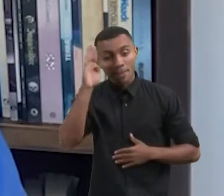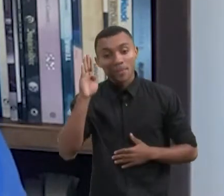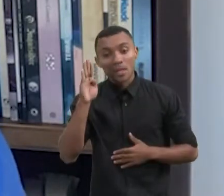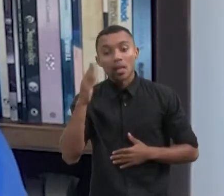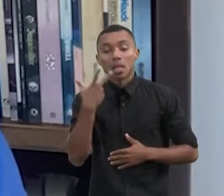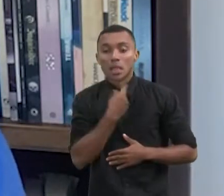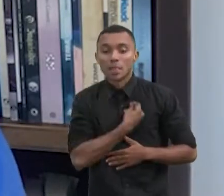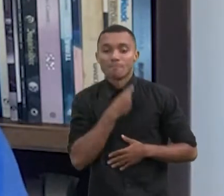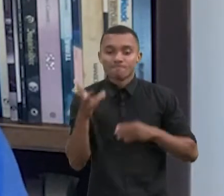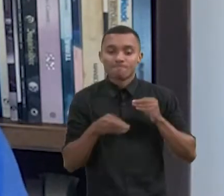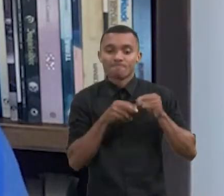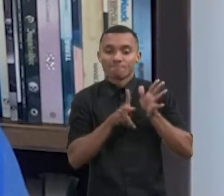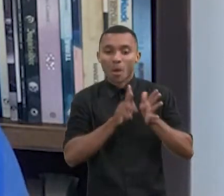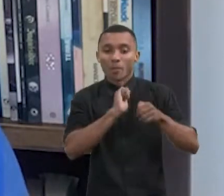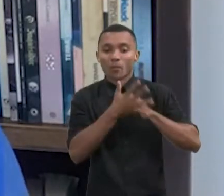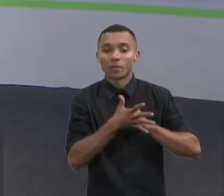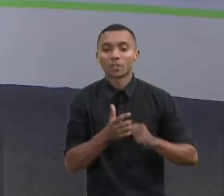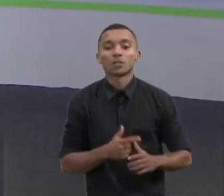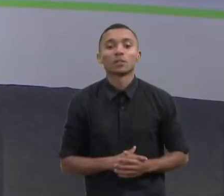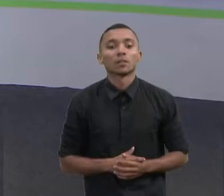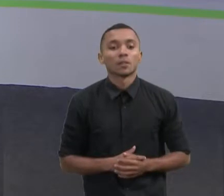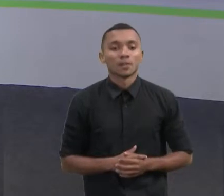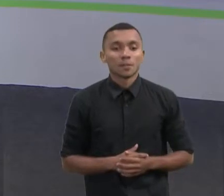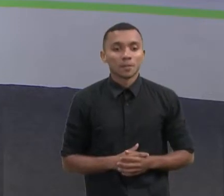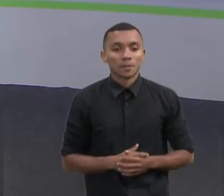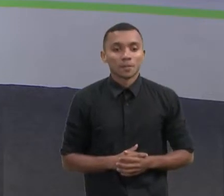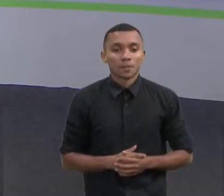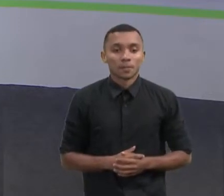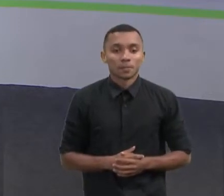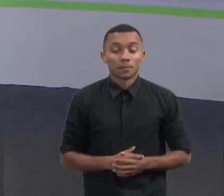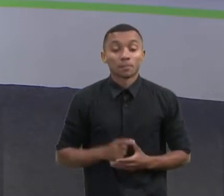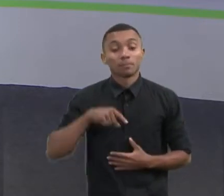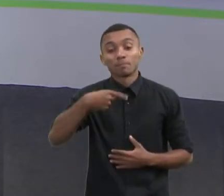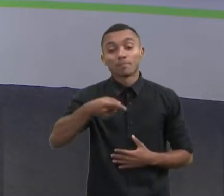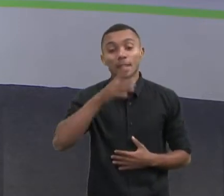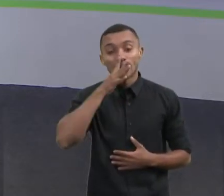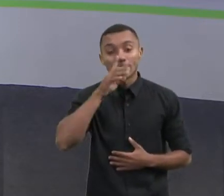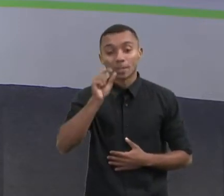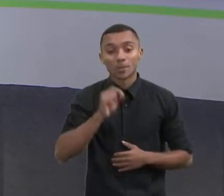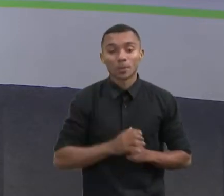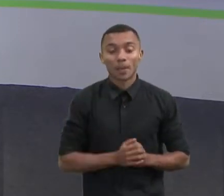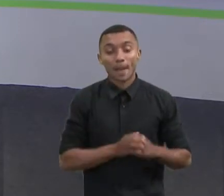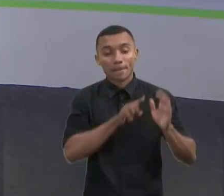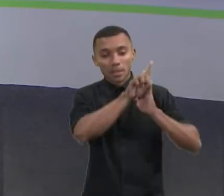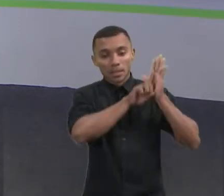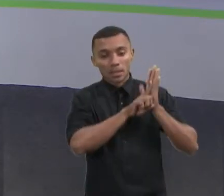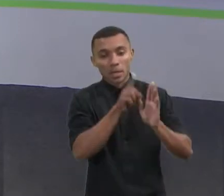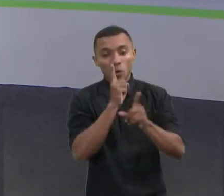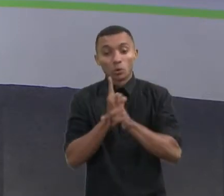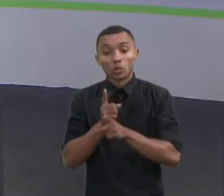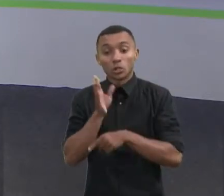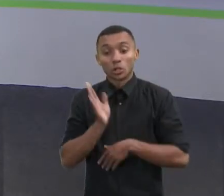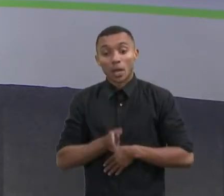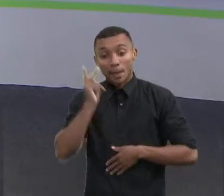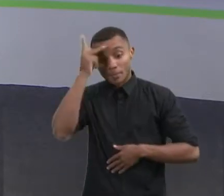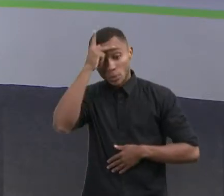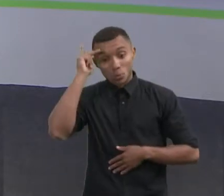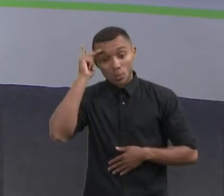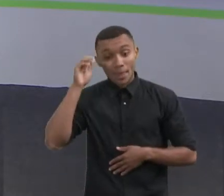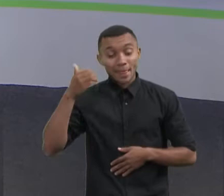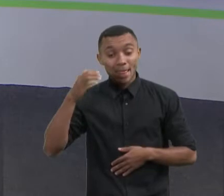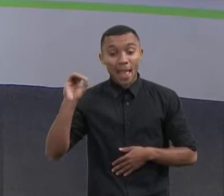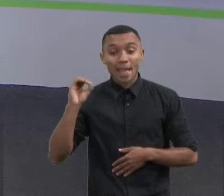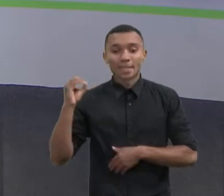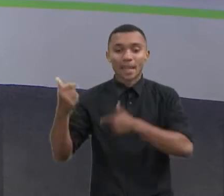doses de reforço da COVID-19. E daqui a pouco, pesquisa aponta que 8 em cada 10 empregos